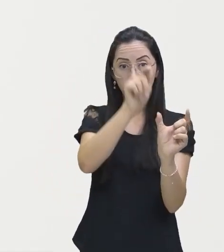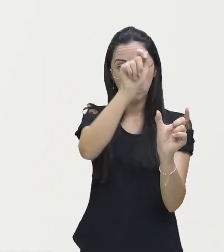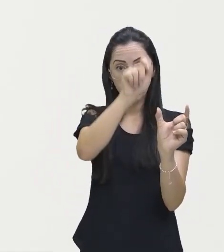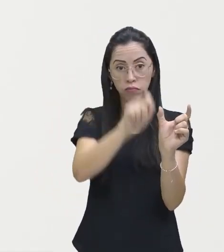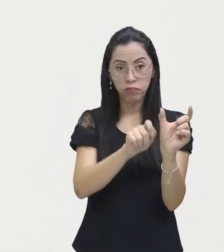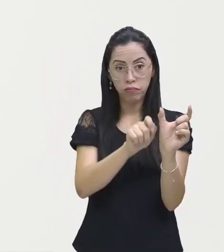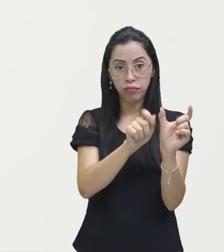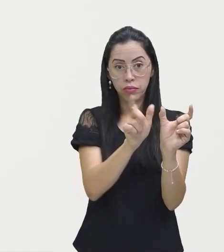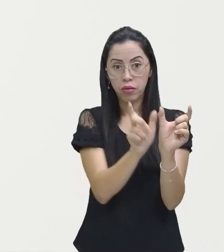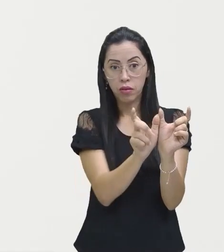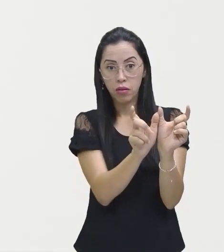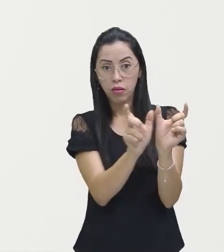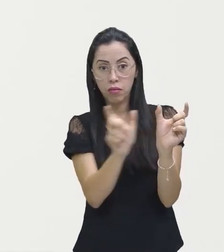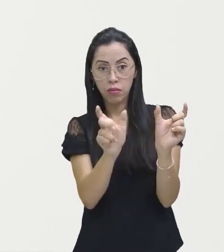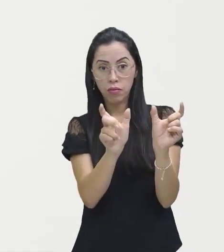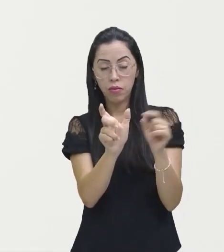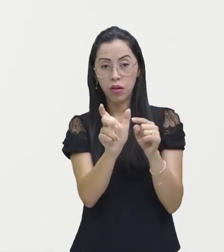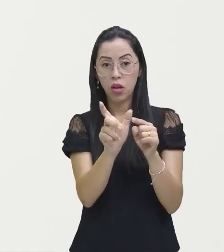feiticeira má